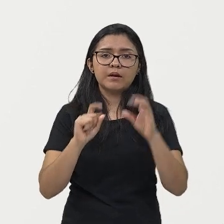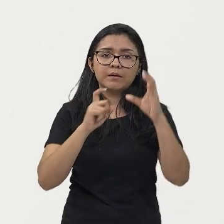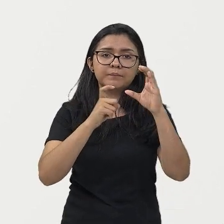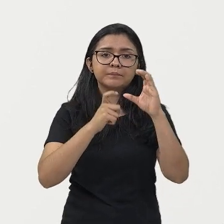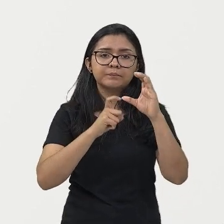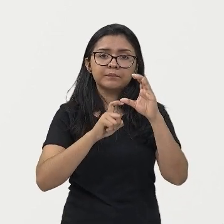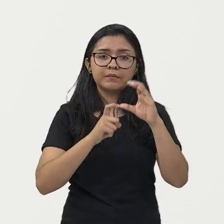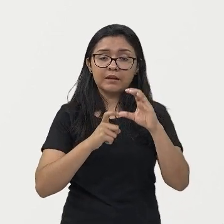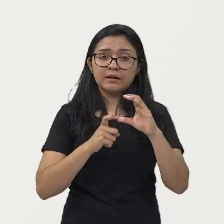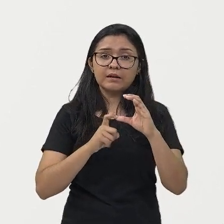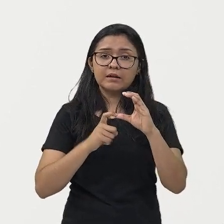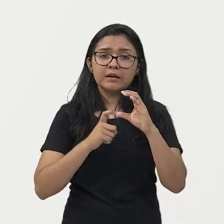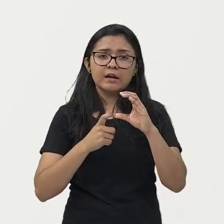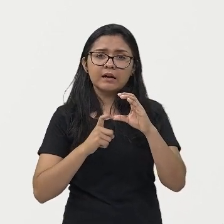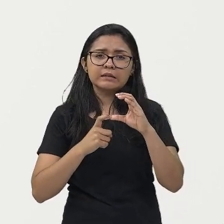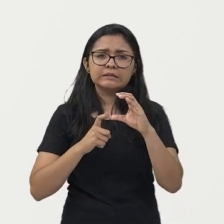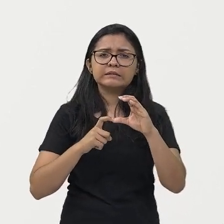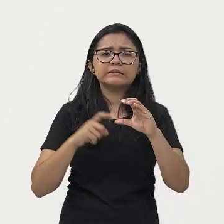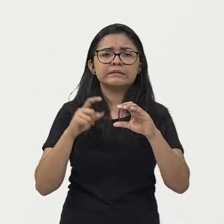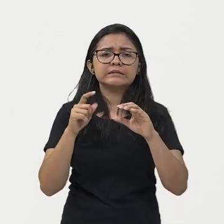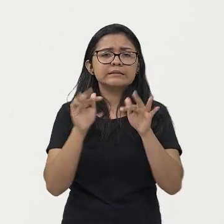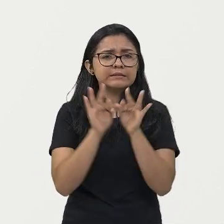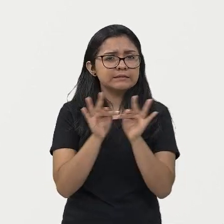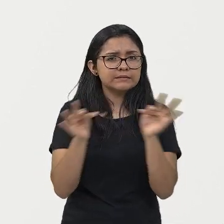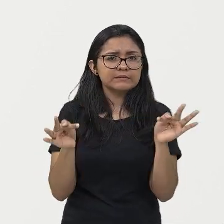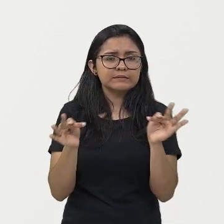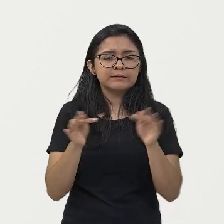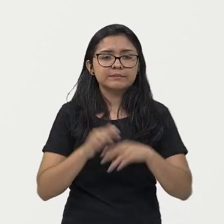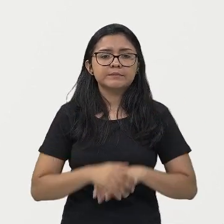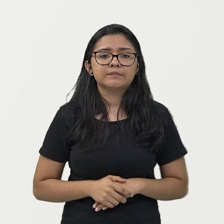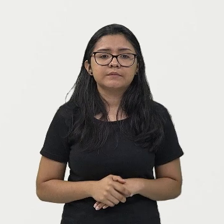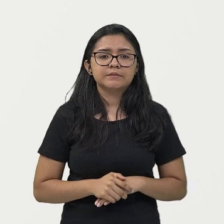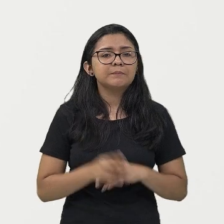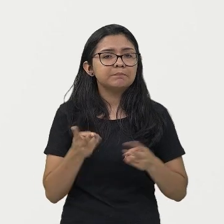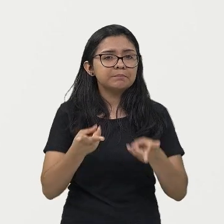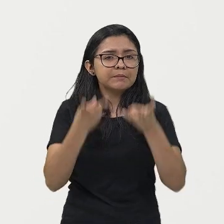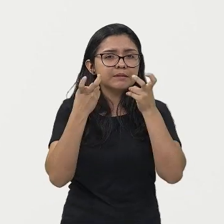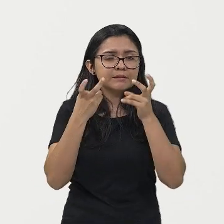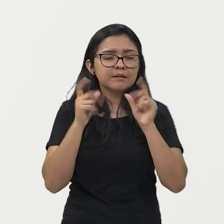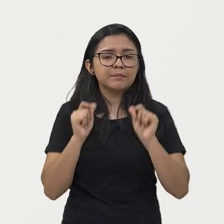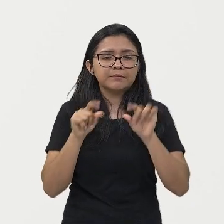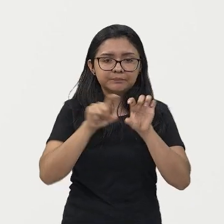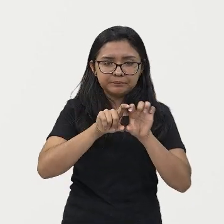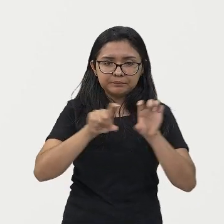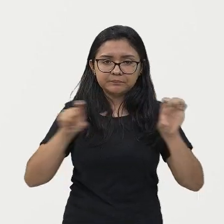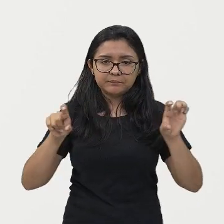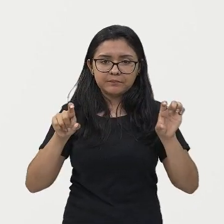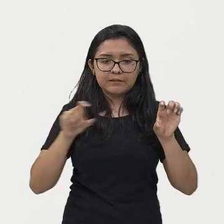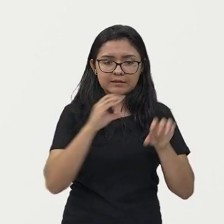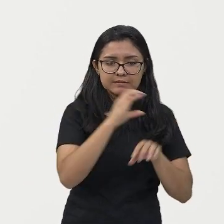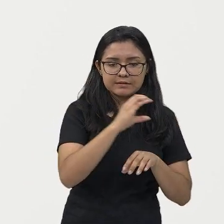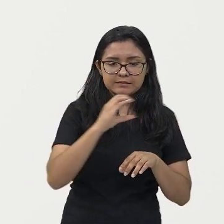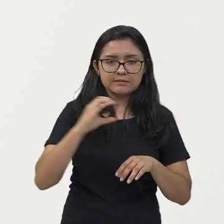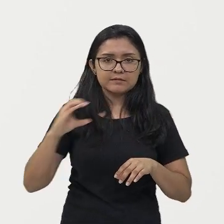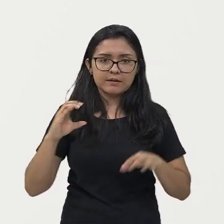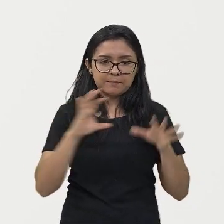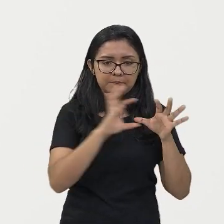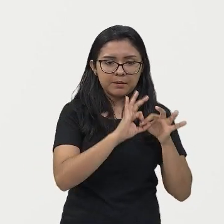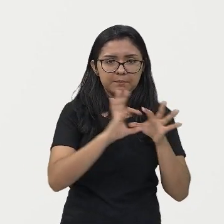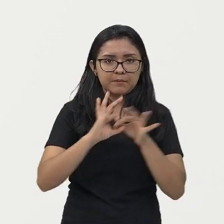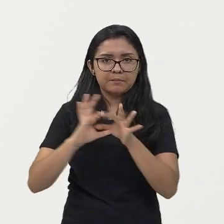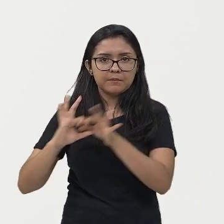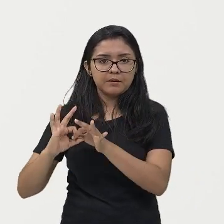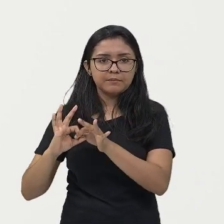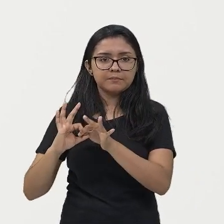os átomos de carbono. Então, observem aqui que as ligações entre os átomos de